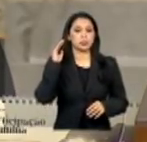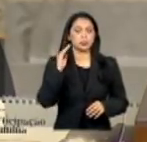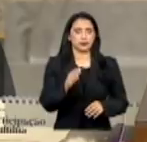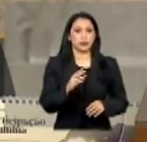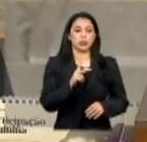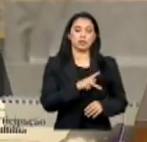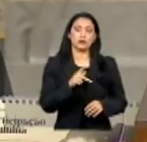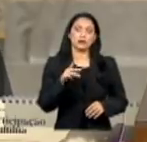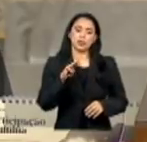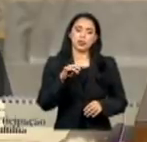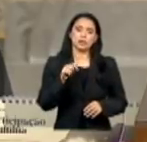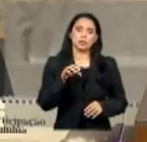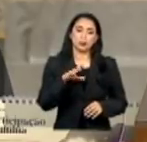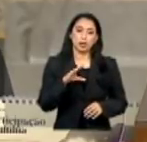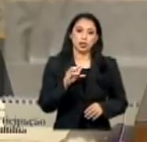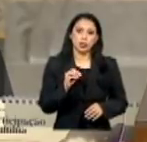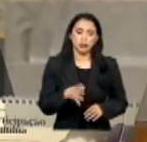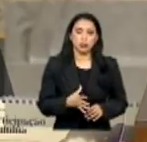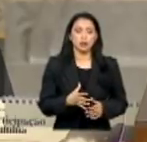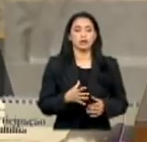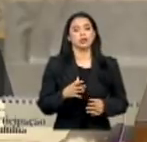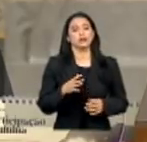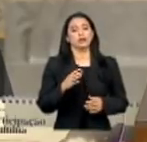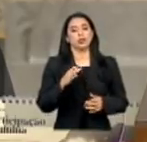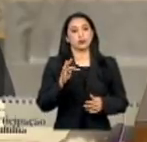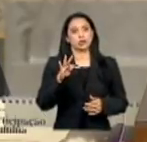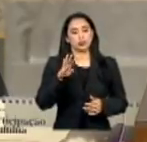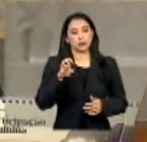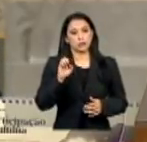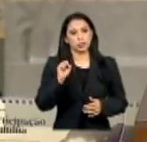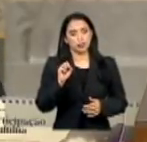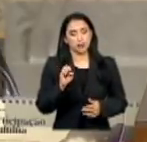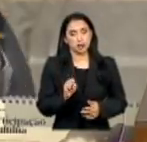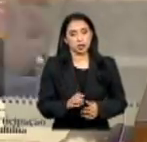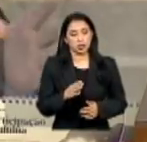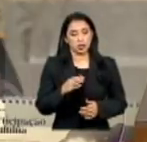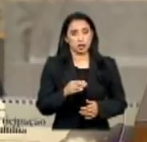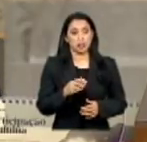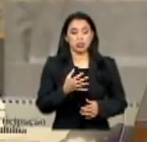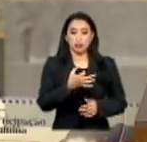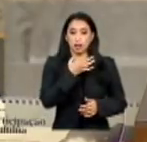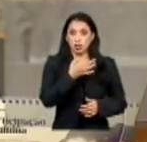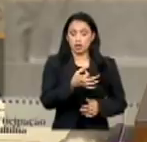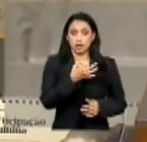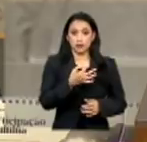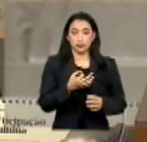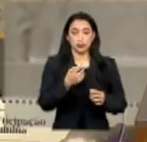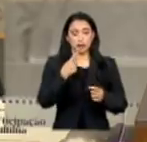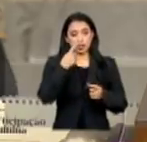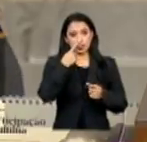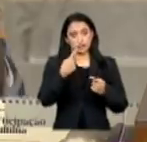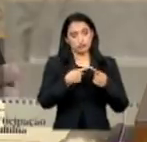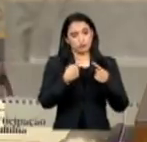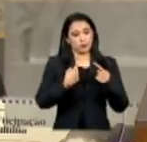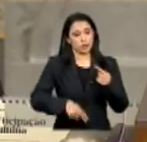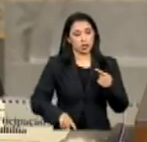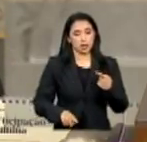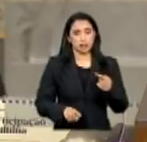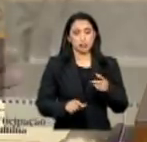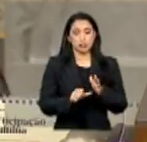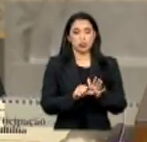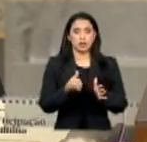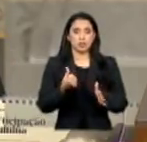marcos uma tese subsidiar esta ser considerada na hipótese de rejeição a primeira e